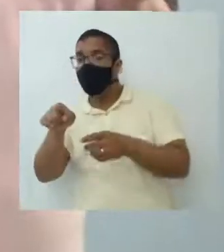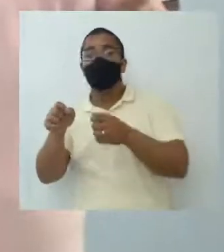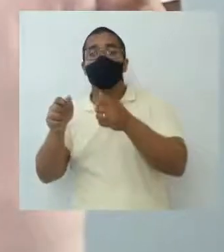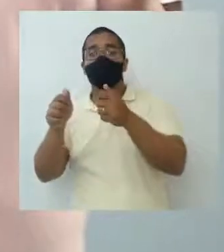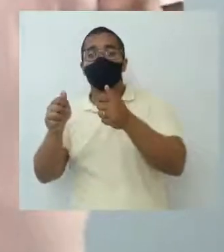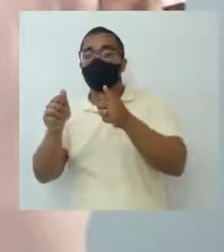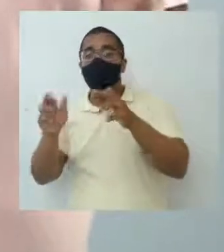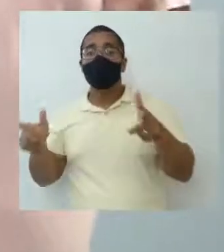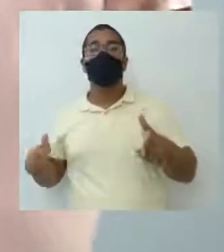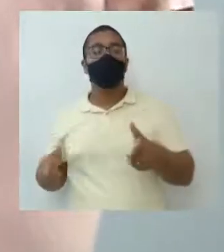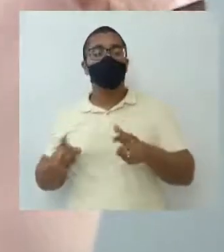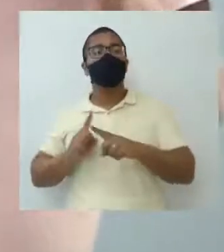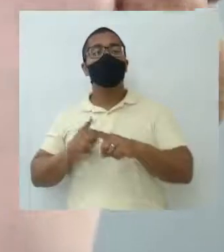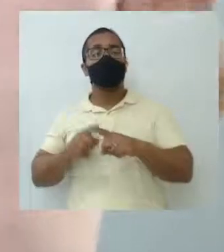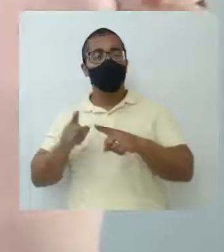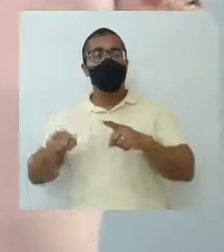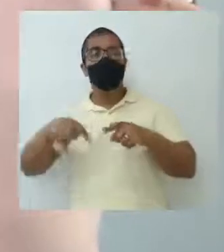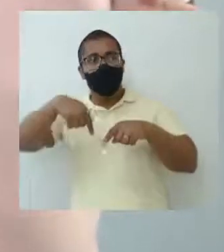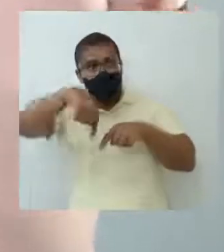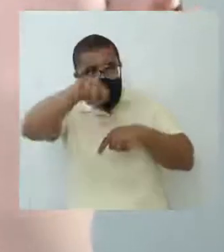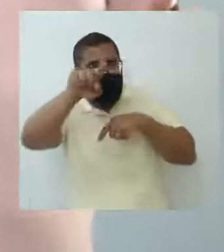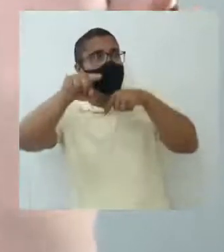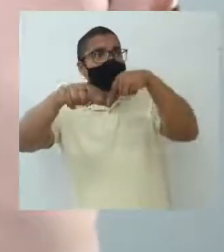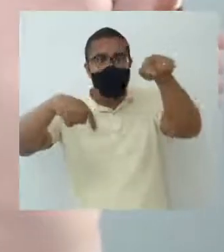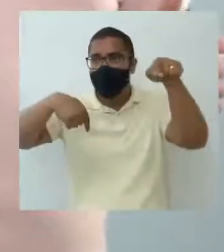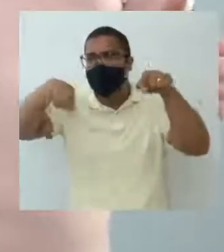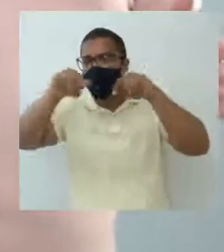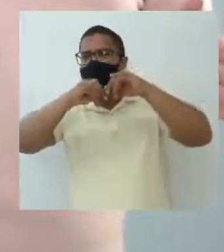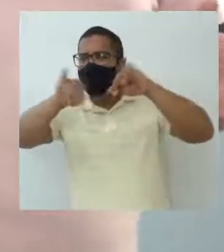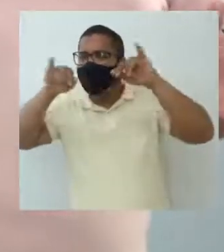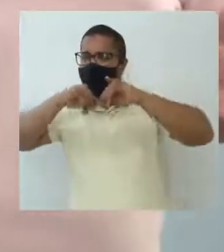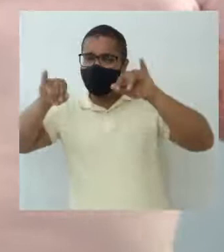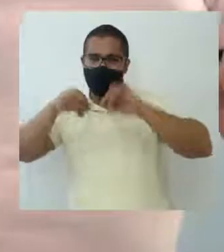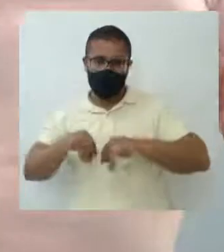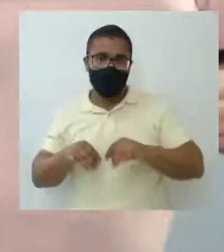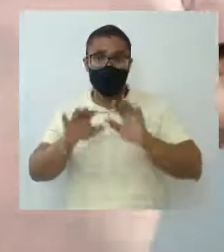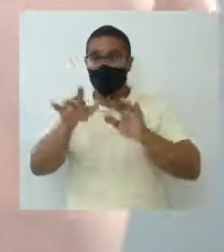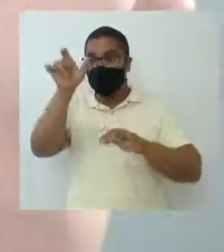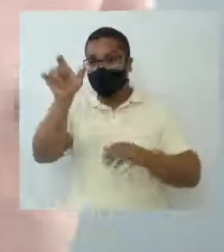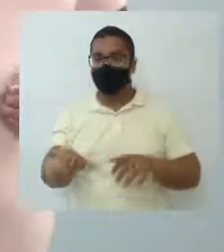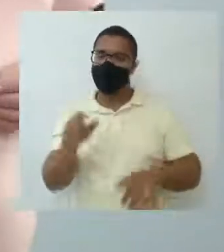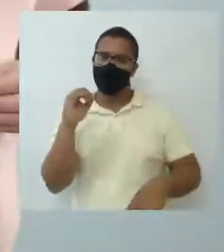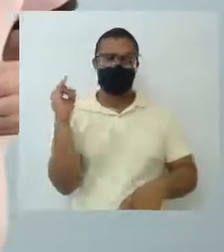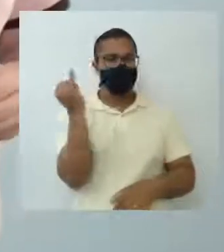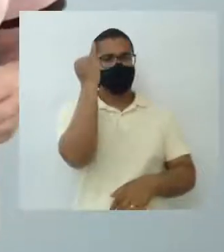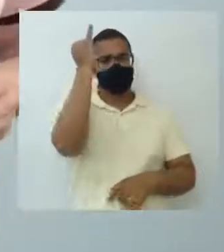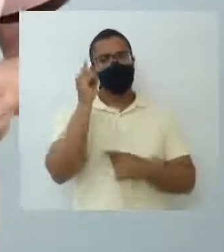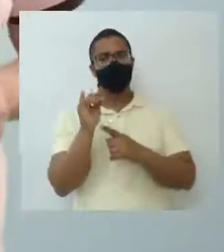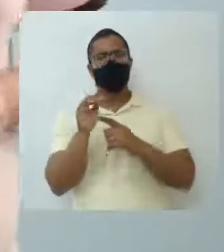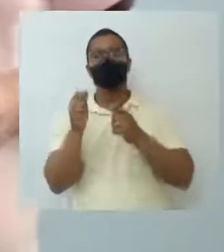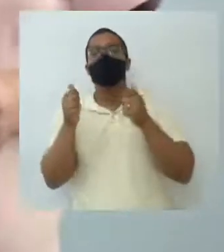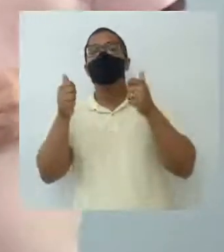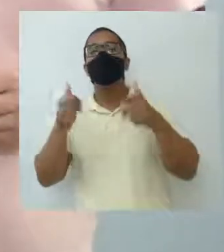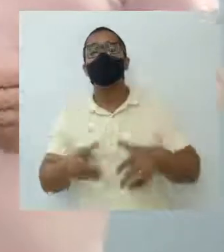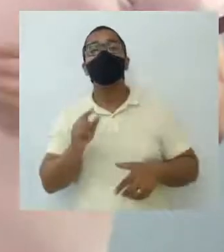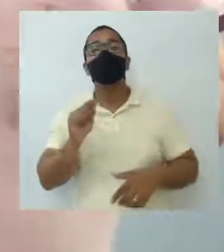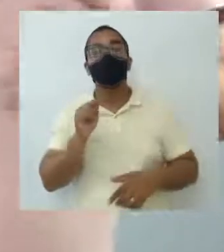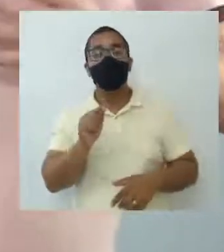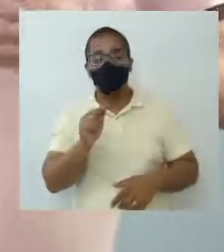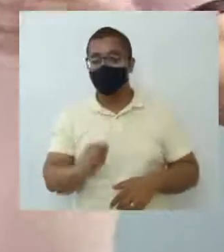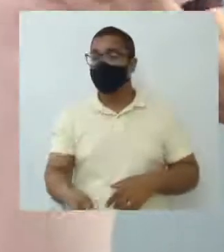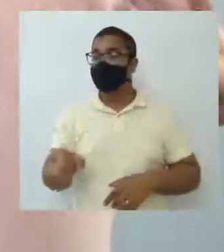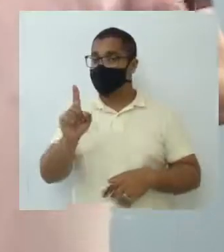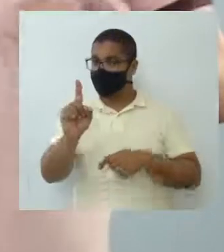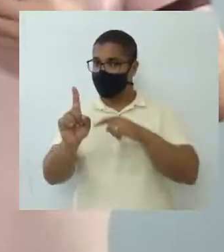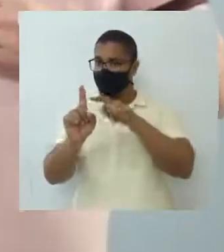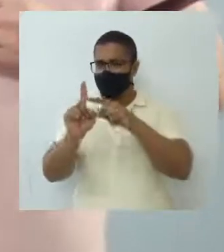pelo mundo a pregar. E algo importante de Francisco de Assis, que eu gostaria de salientar agora, é justamente,